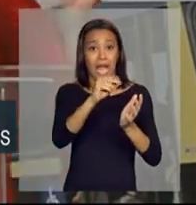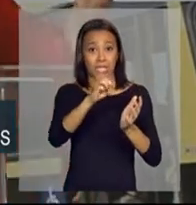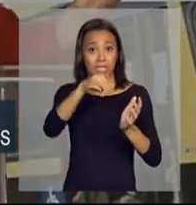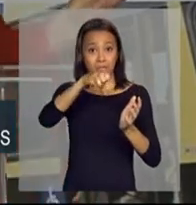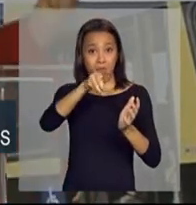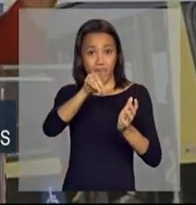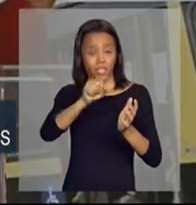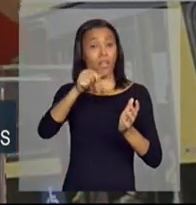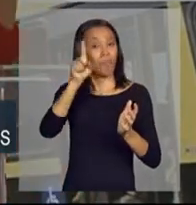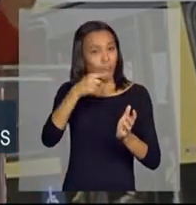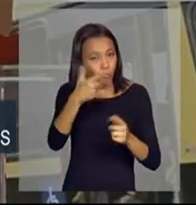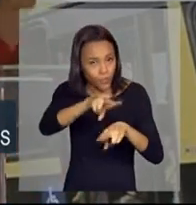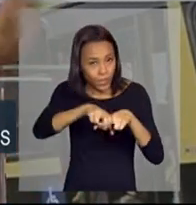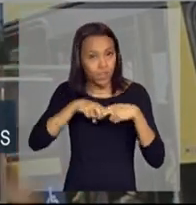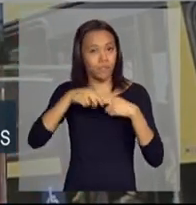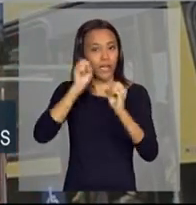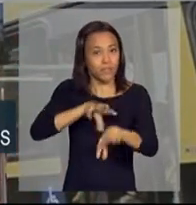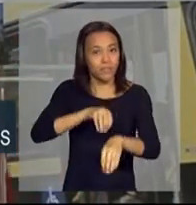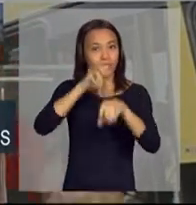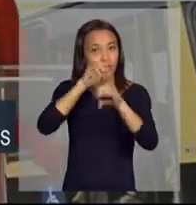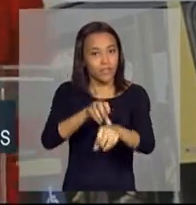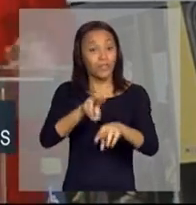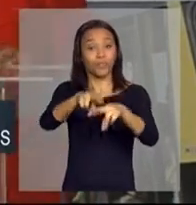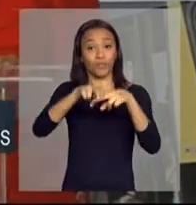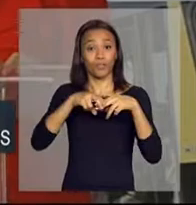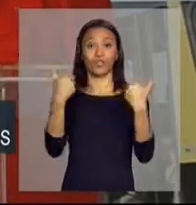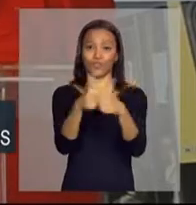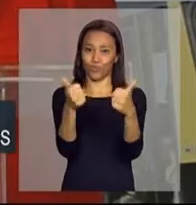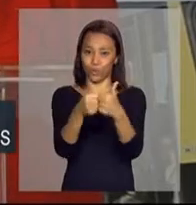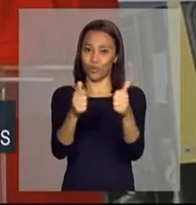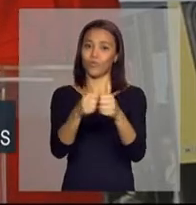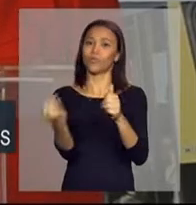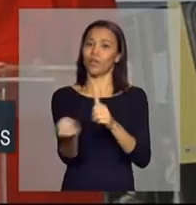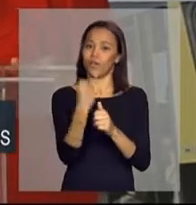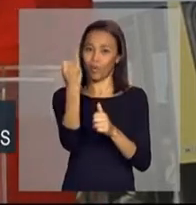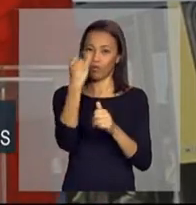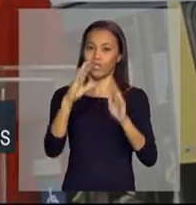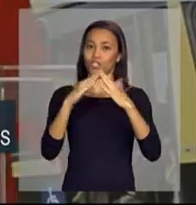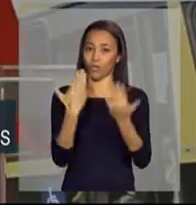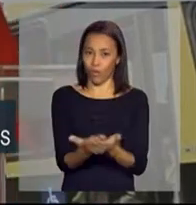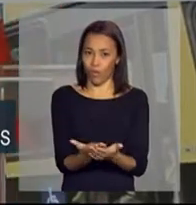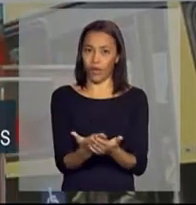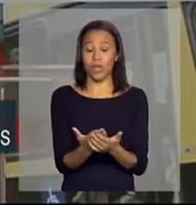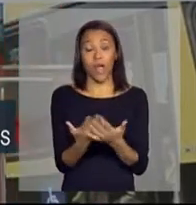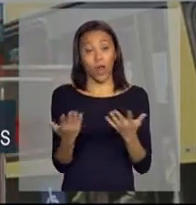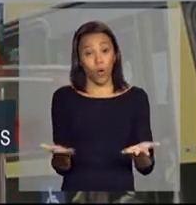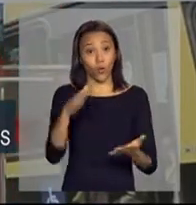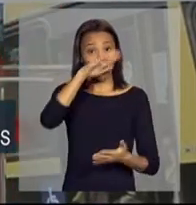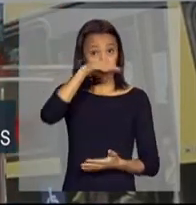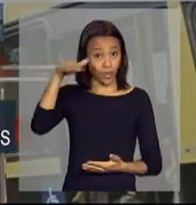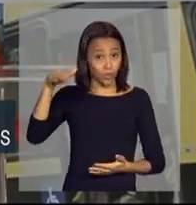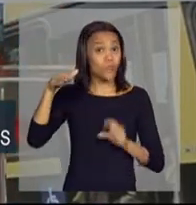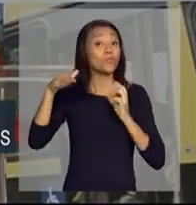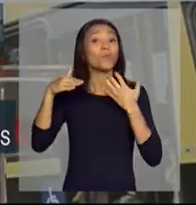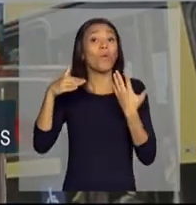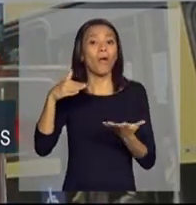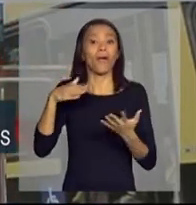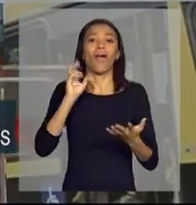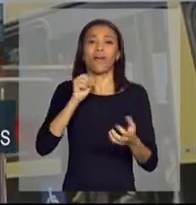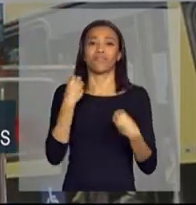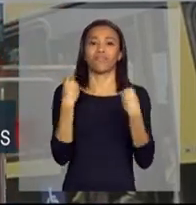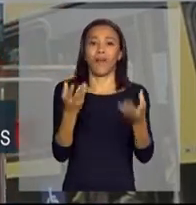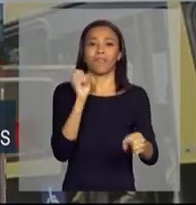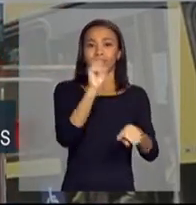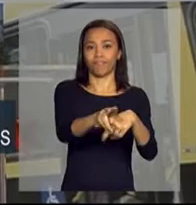Daí os ônibus escolares serem tão importantes. Agora, os adultos têm um, que é emprego e trabalho